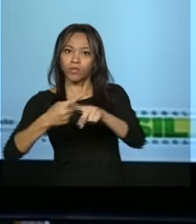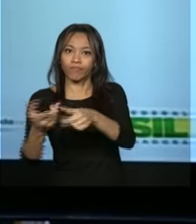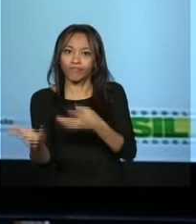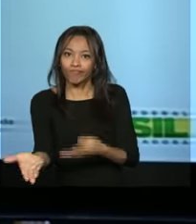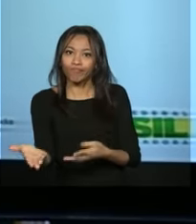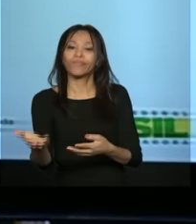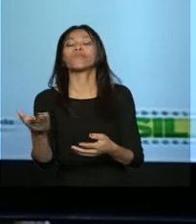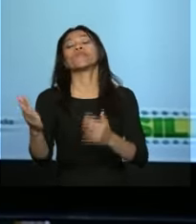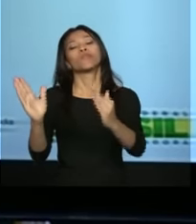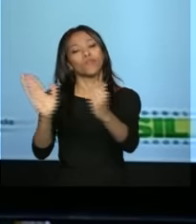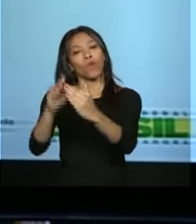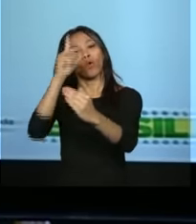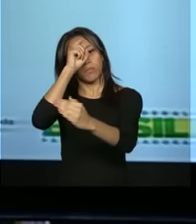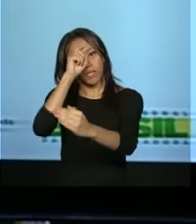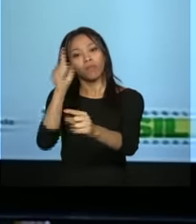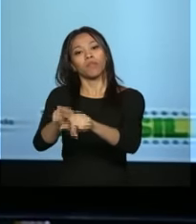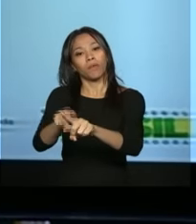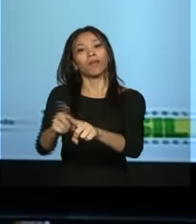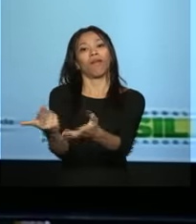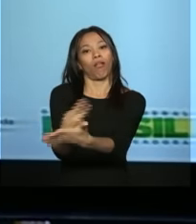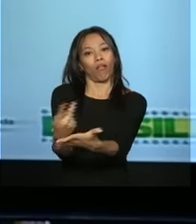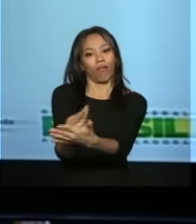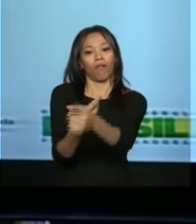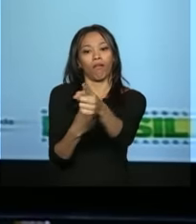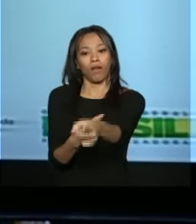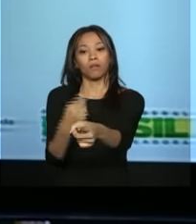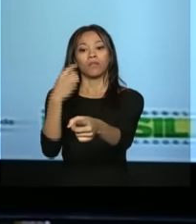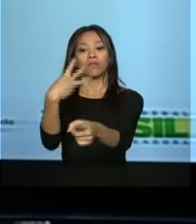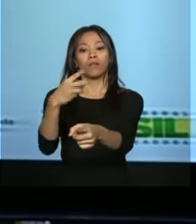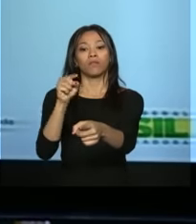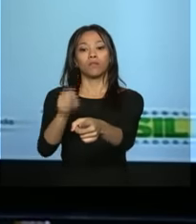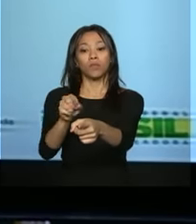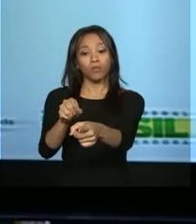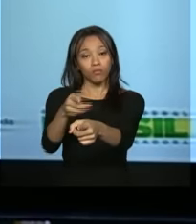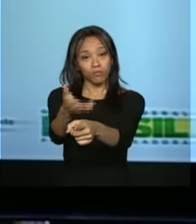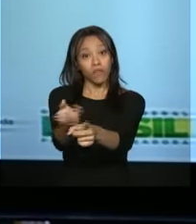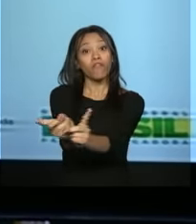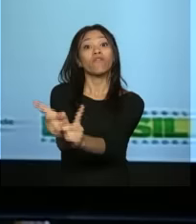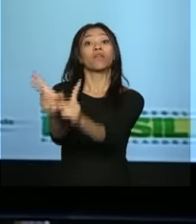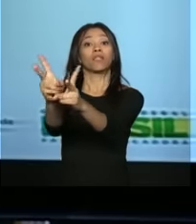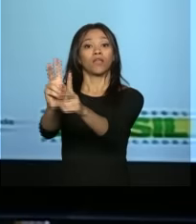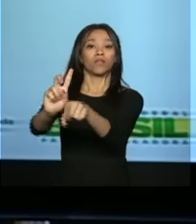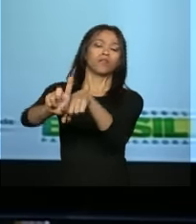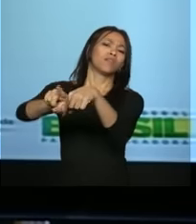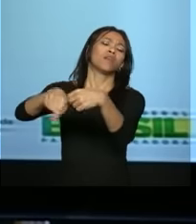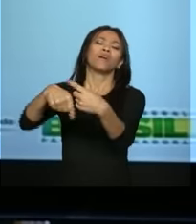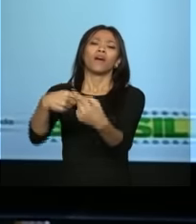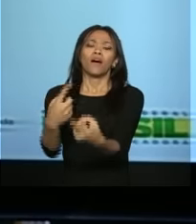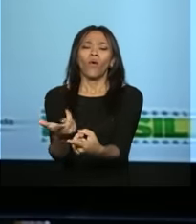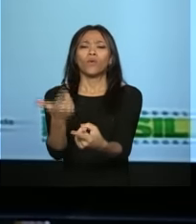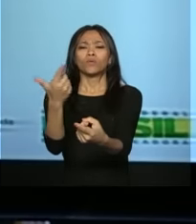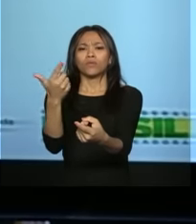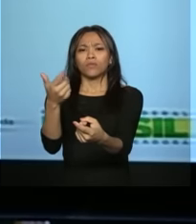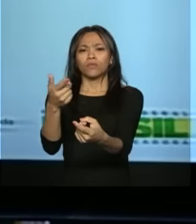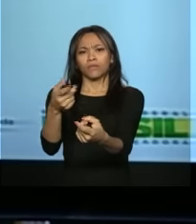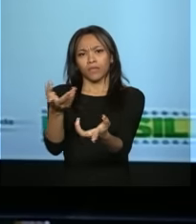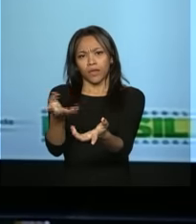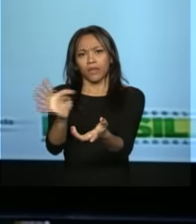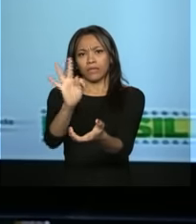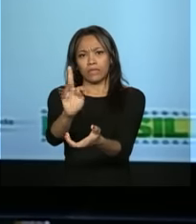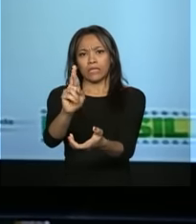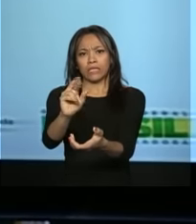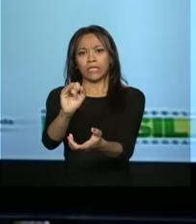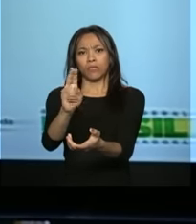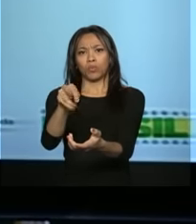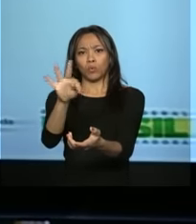ilegal de r$ 900 comercializando a prótese os tributos como são contados acima de tudo se elevam